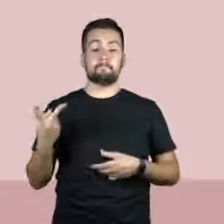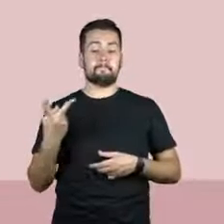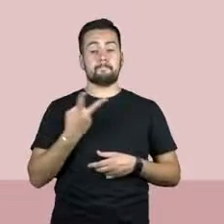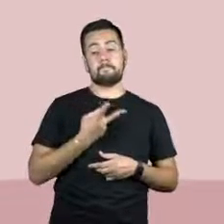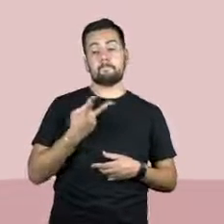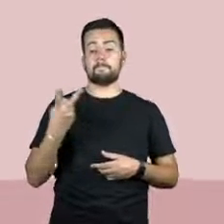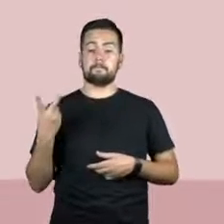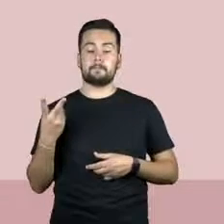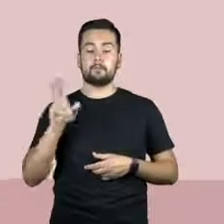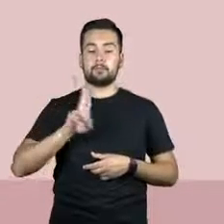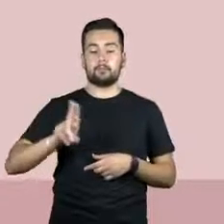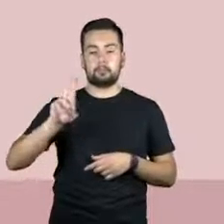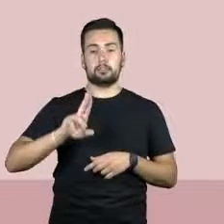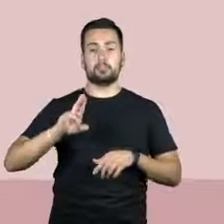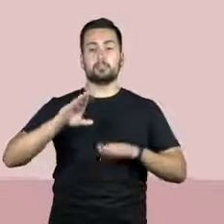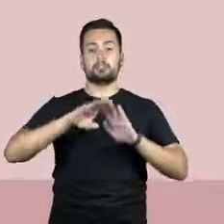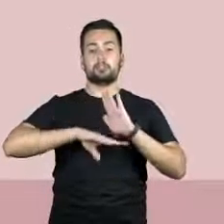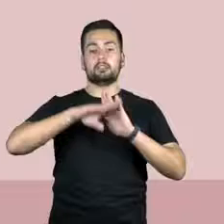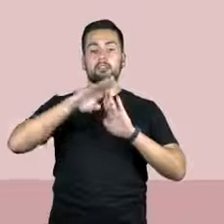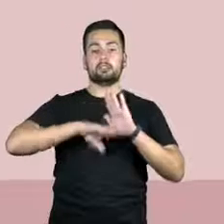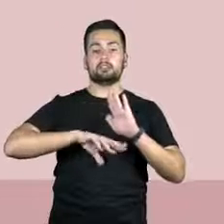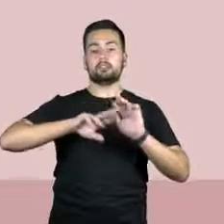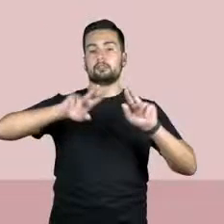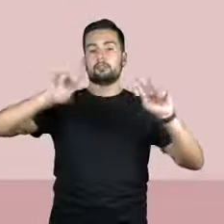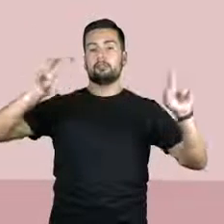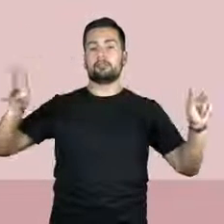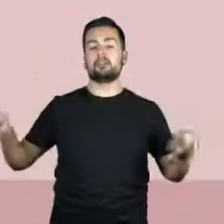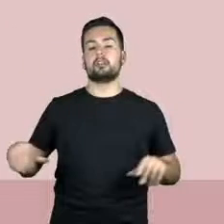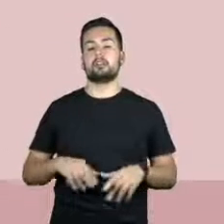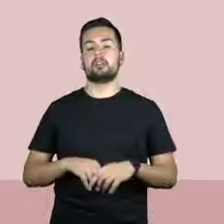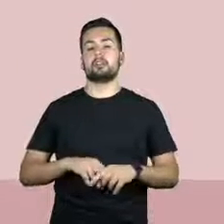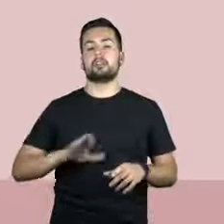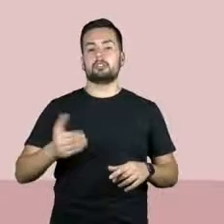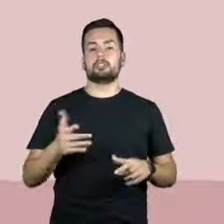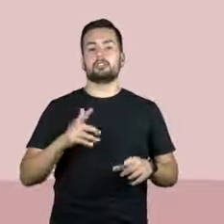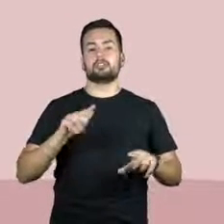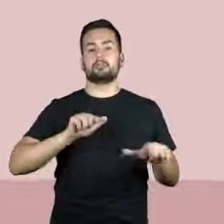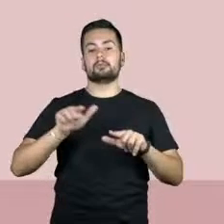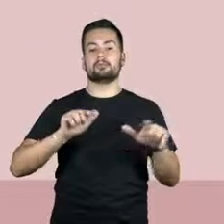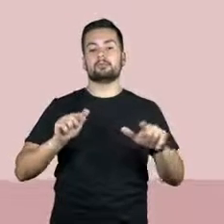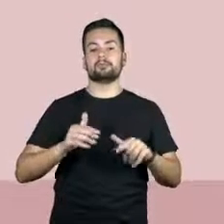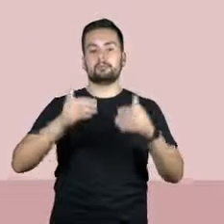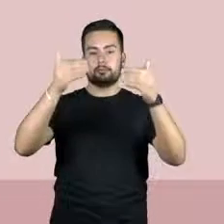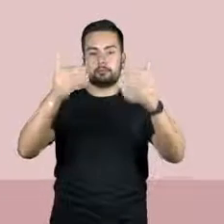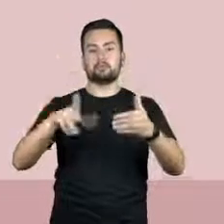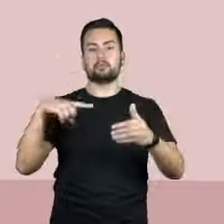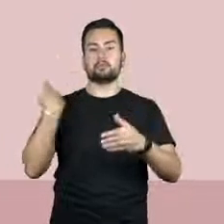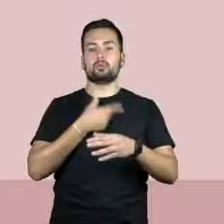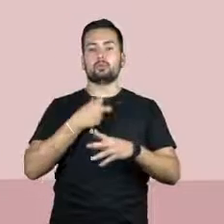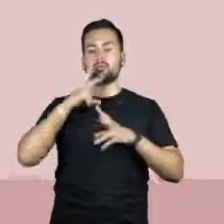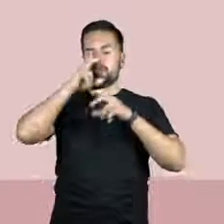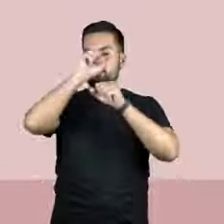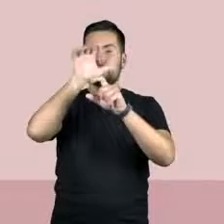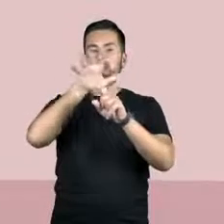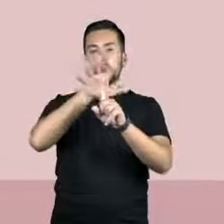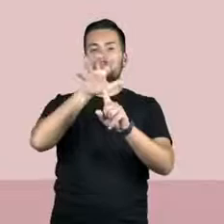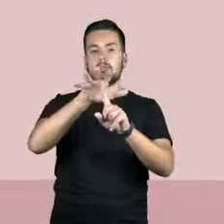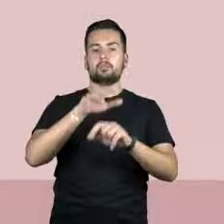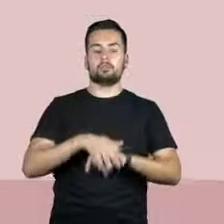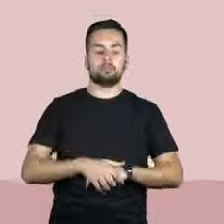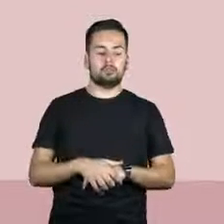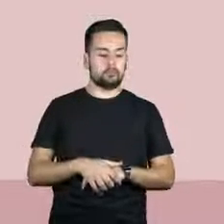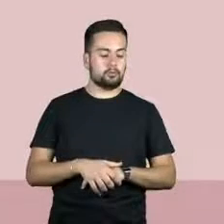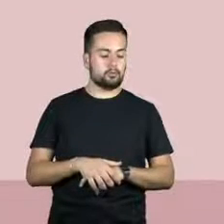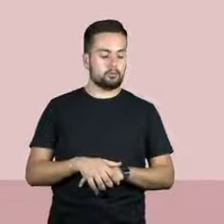direita, com diferentes níveis. Tá? E aí, com essas forças horizontais, a gente vai ter uma força resultante em quilômetro por metro.